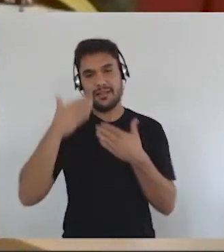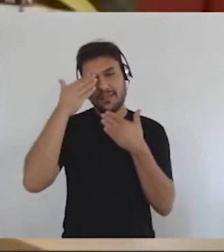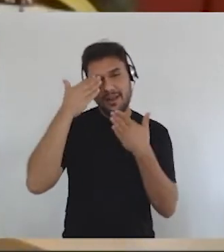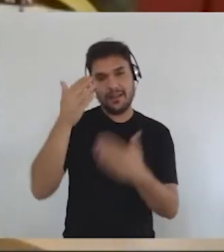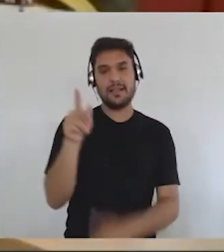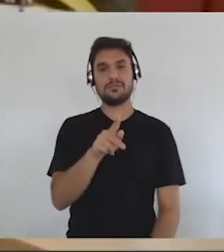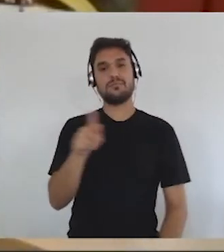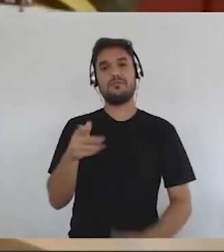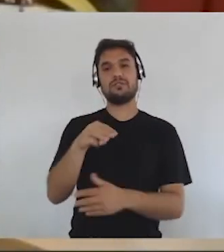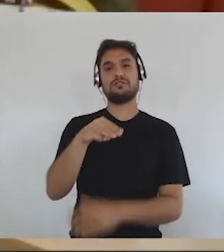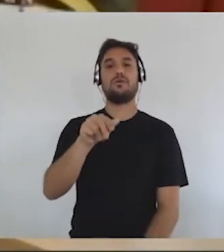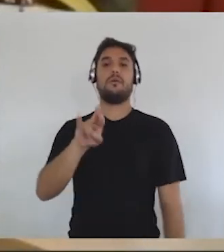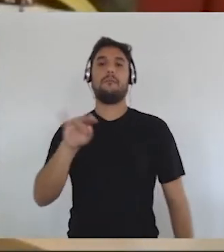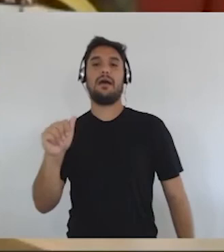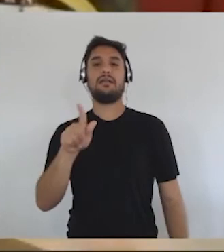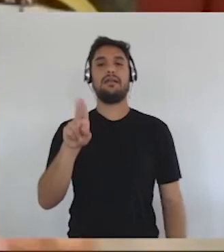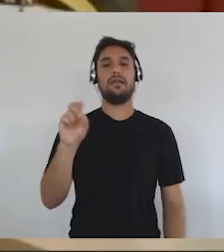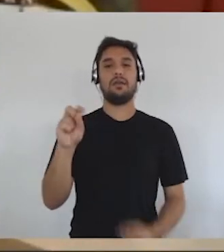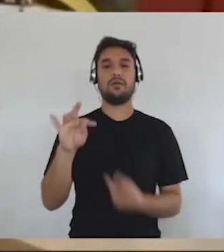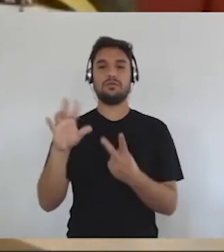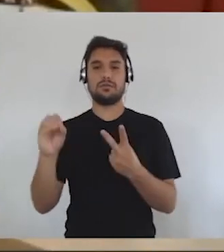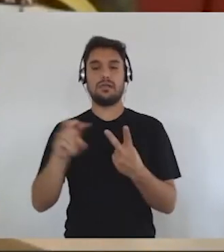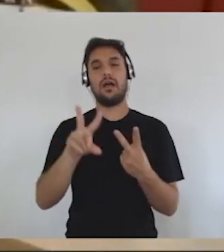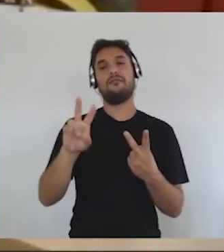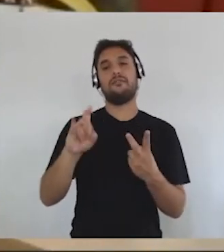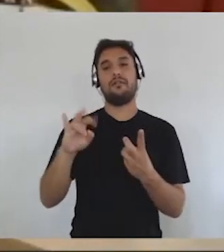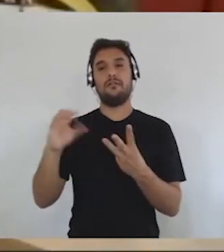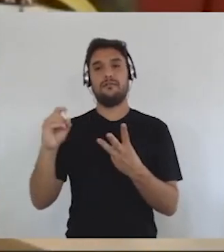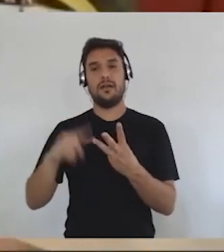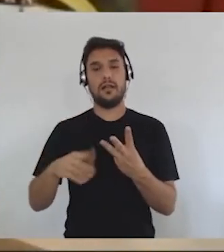aos professores Maria Rosa, Gustavo Mônaco e Valério